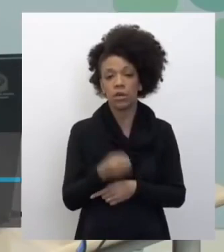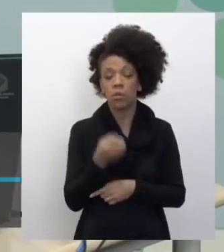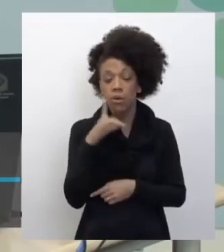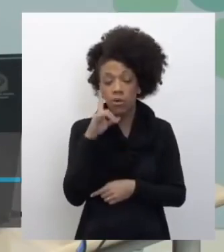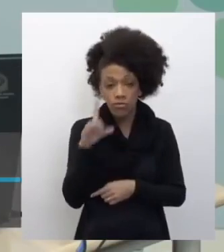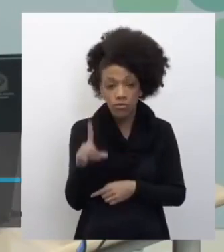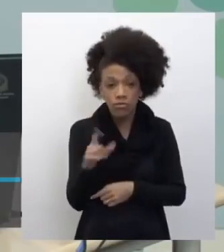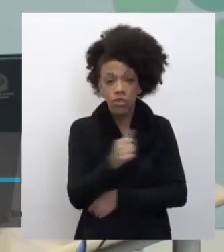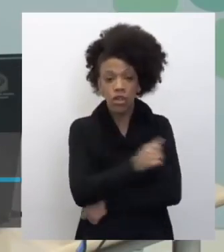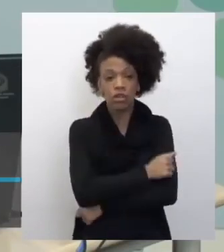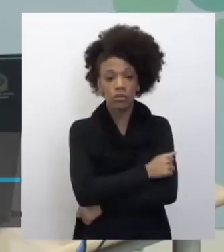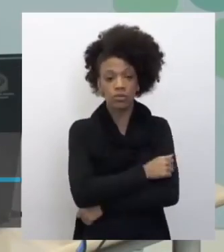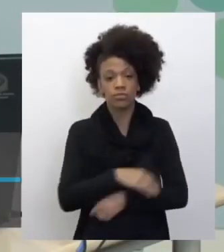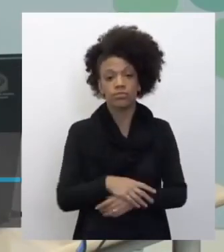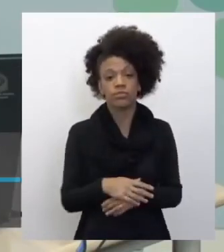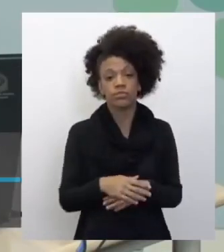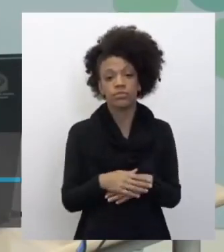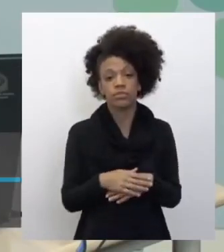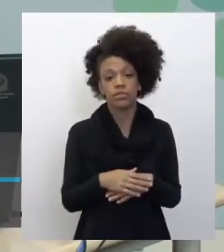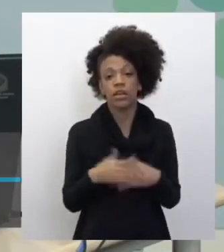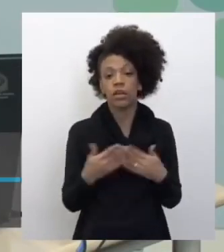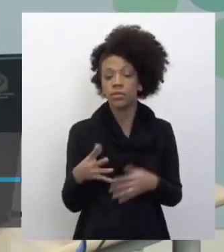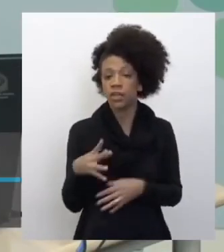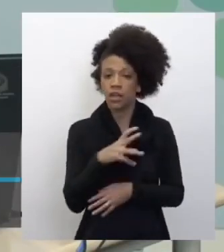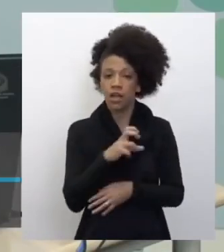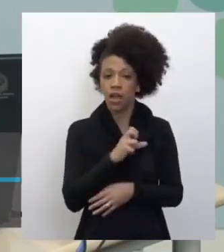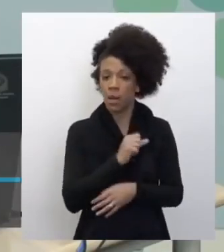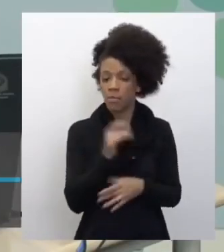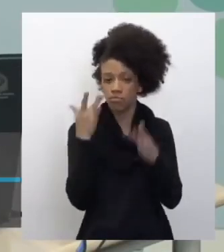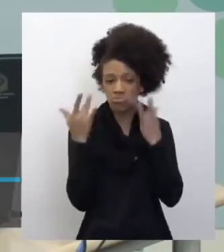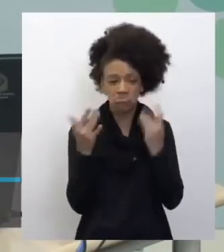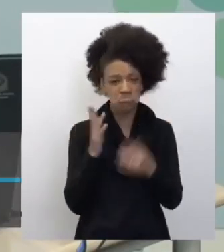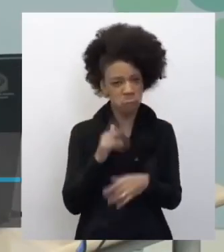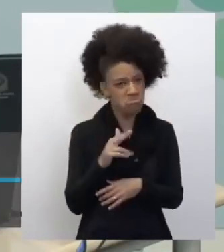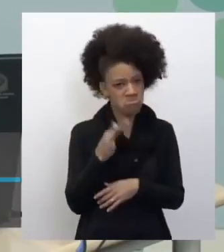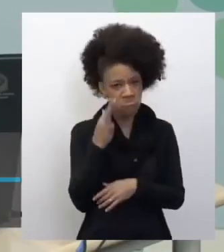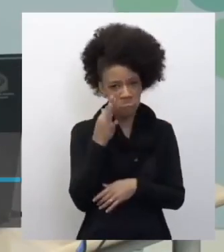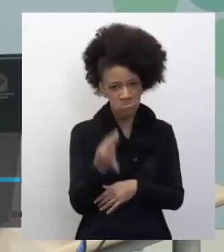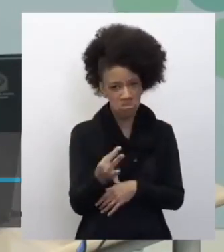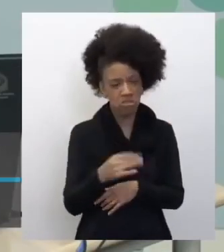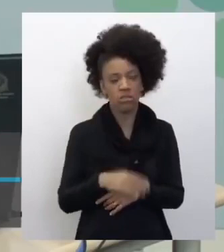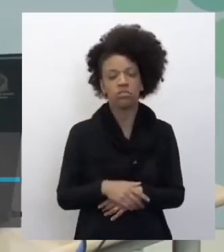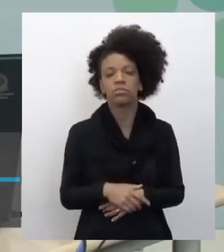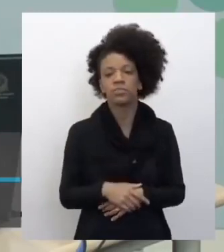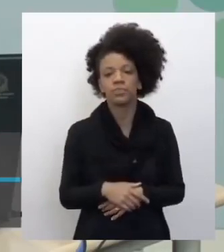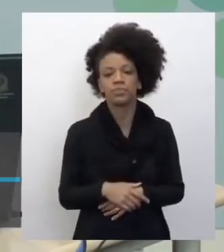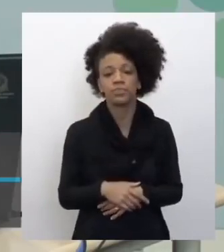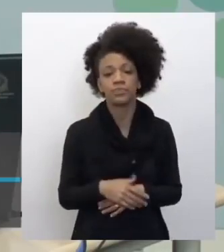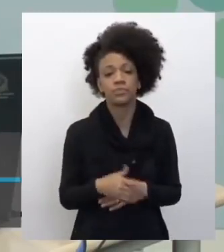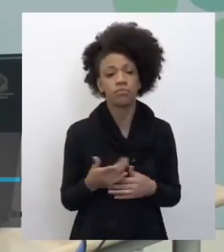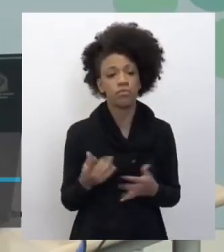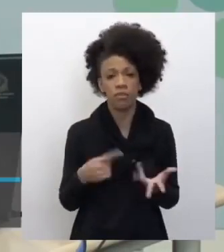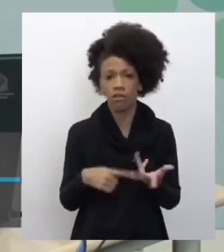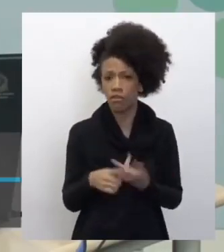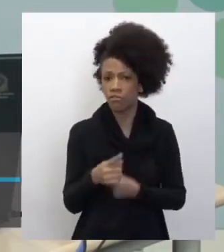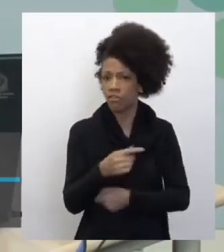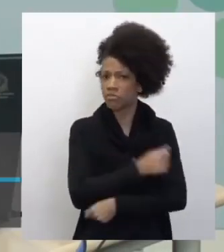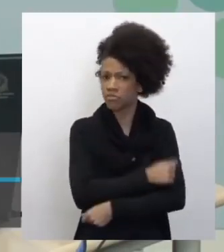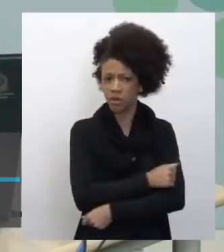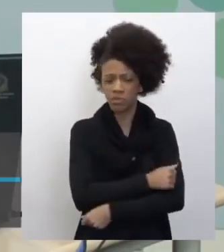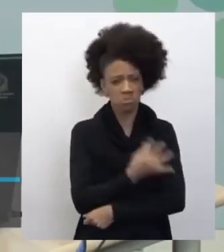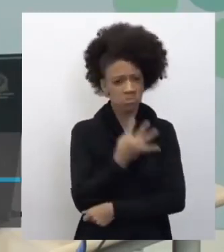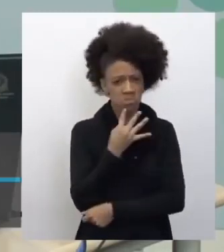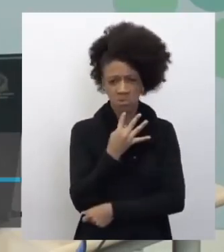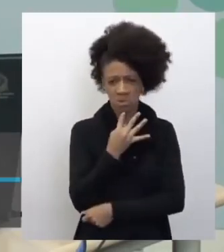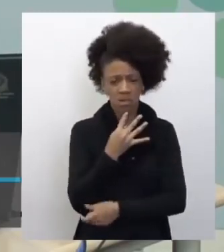alunos. Apesar de amar teatro, o professor também nunca ouviu falar da comédia dell'arte. né? E a grande maioria, né, professora Fernanda, nunca